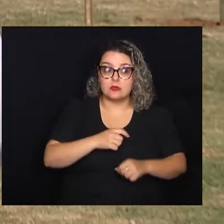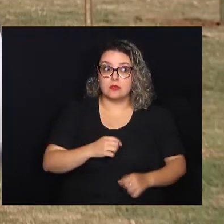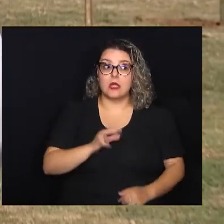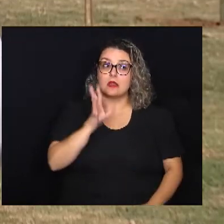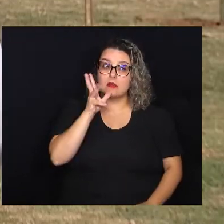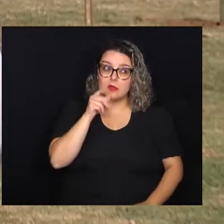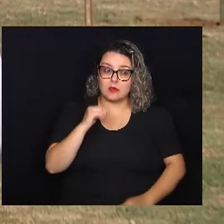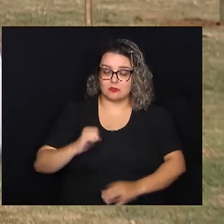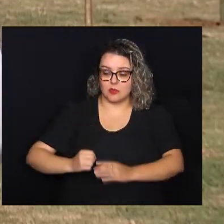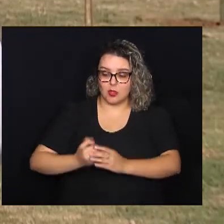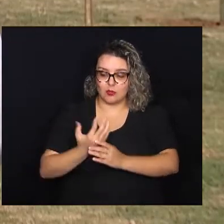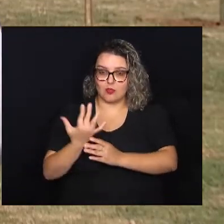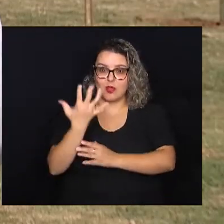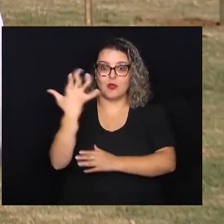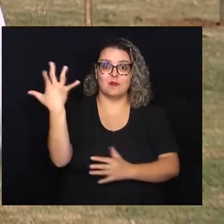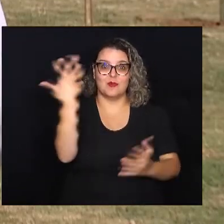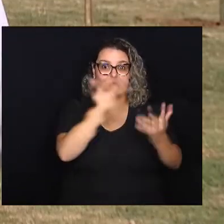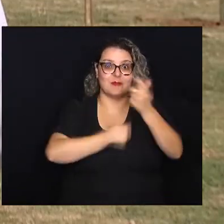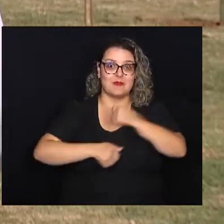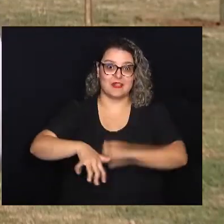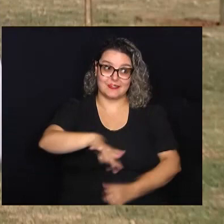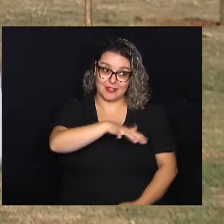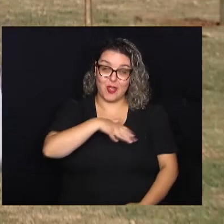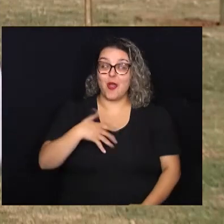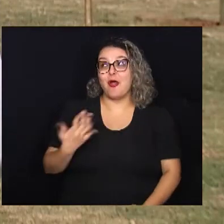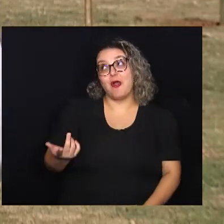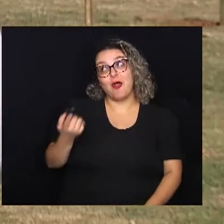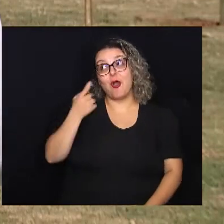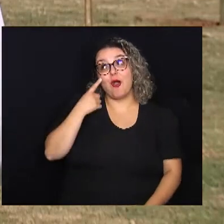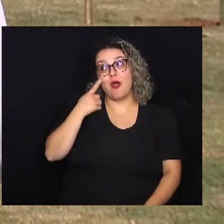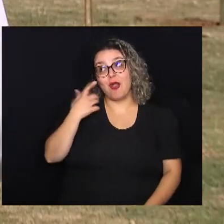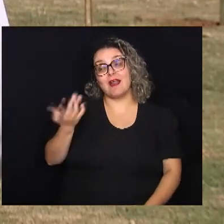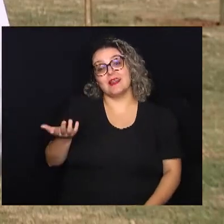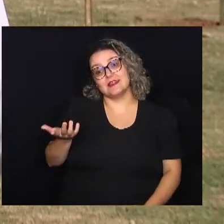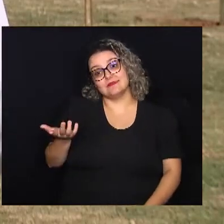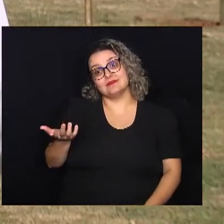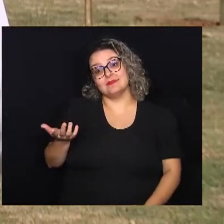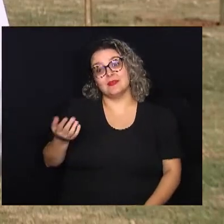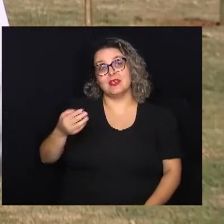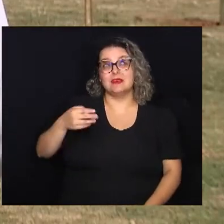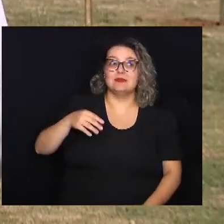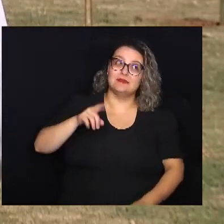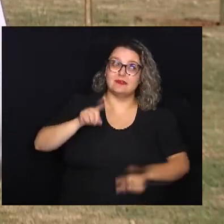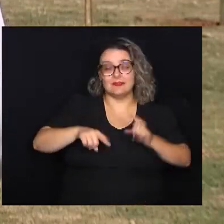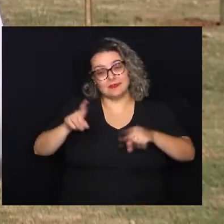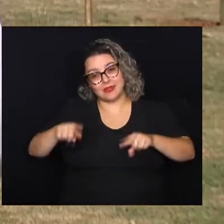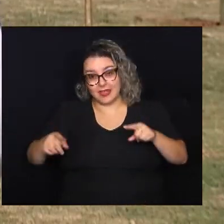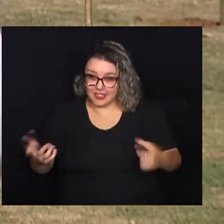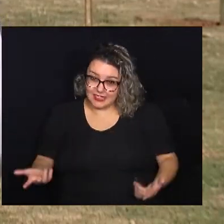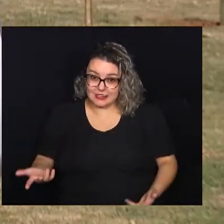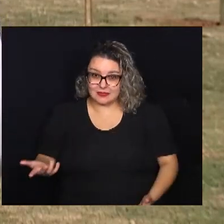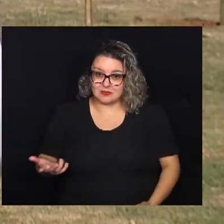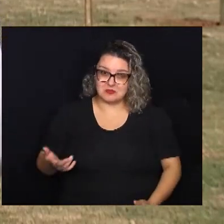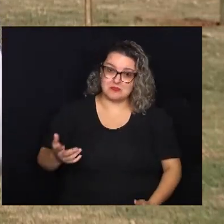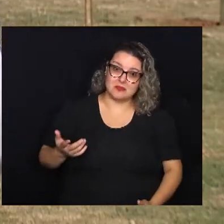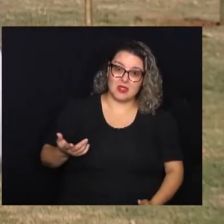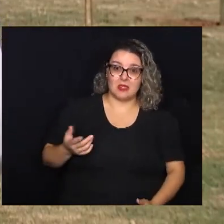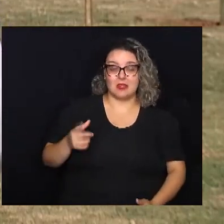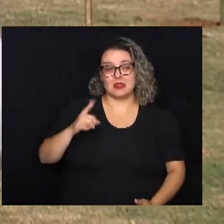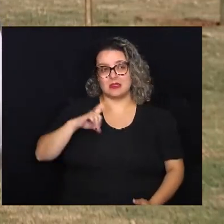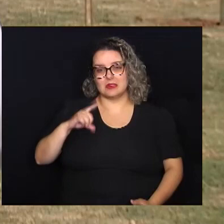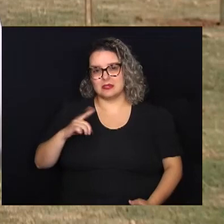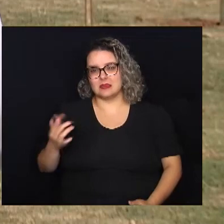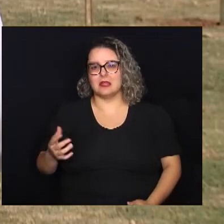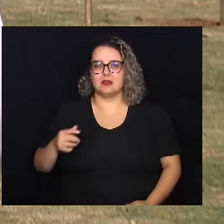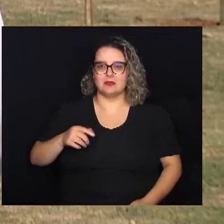crescer para embelezar que o parque olha de muda para muda né leva sem consideração os